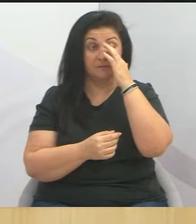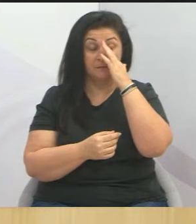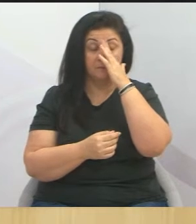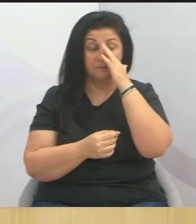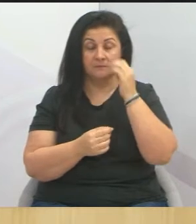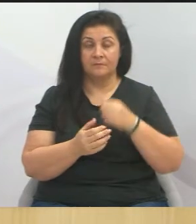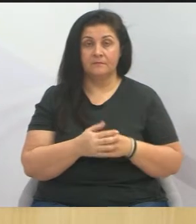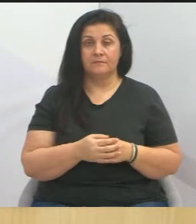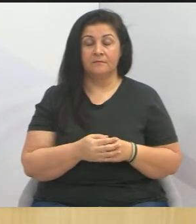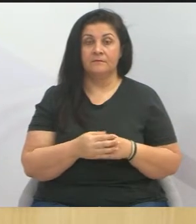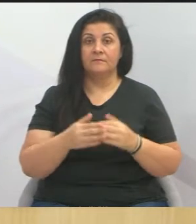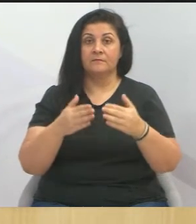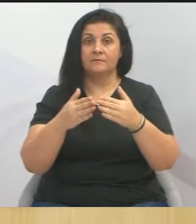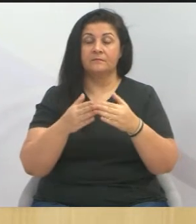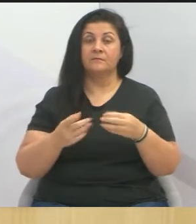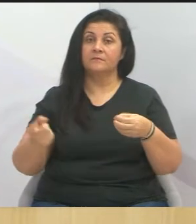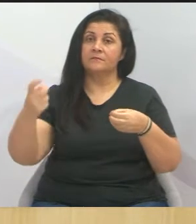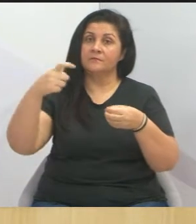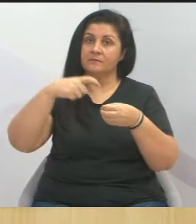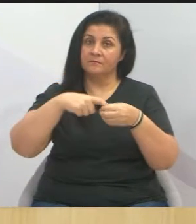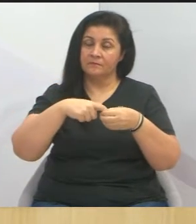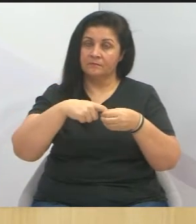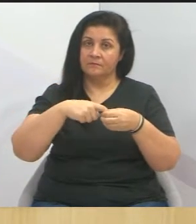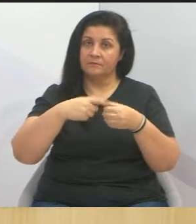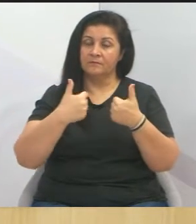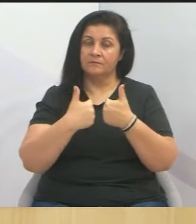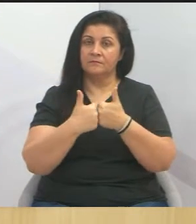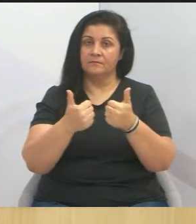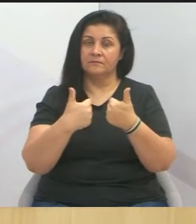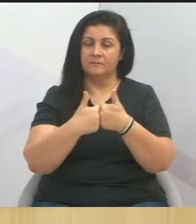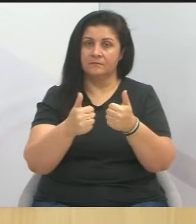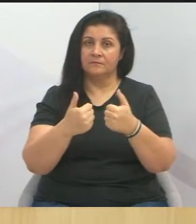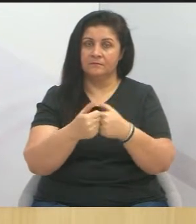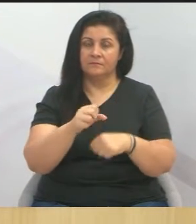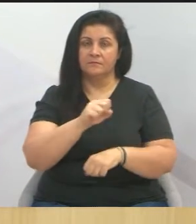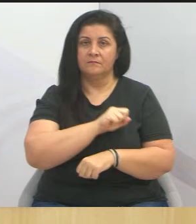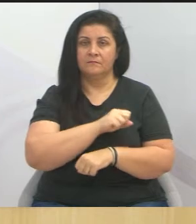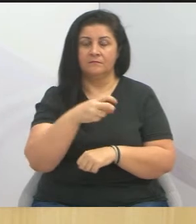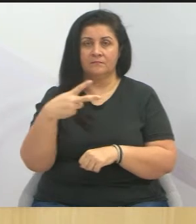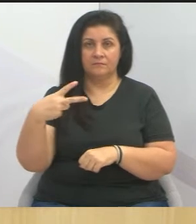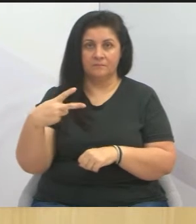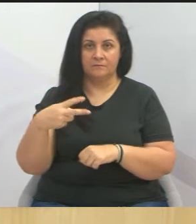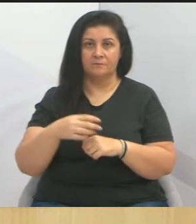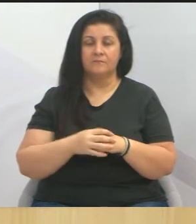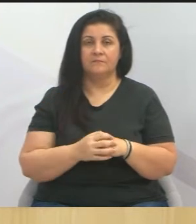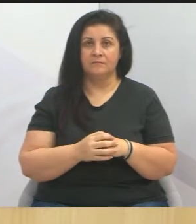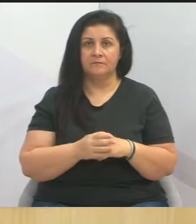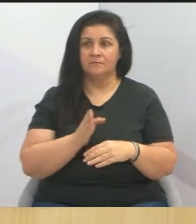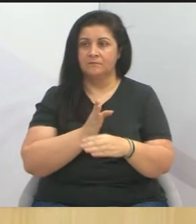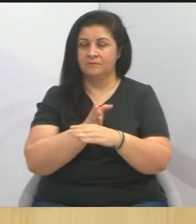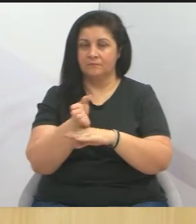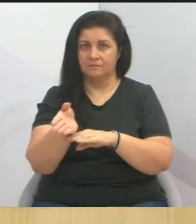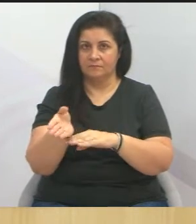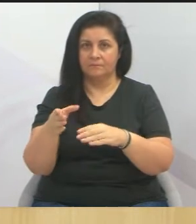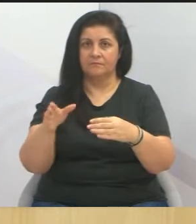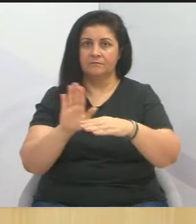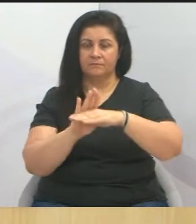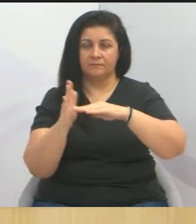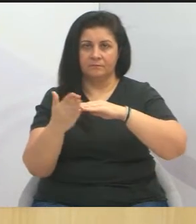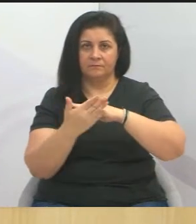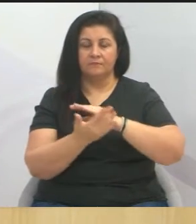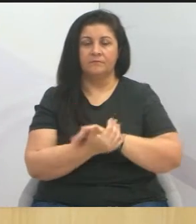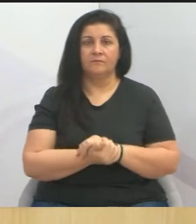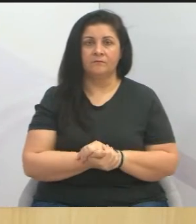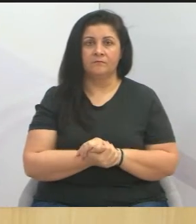e solicitando a volta do itinerário dos ônibus da linha 2 que atende a região de Campo Grande